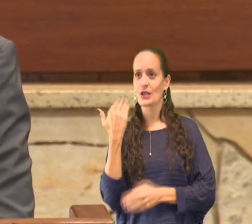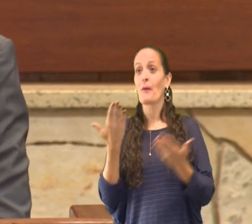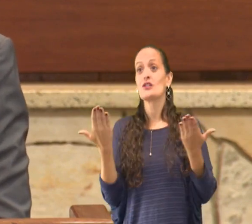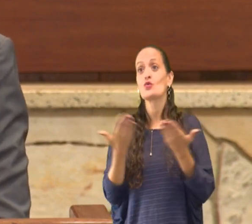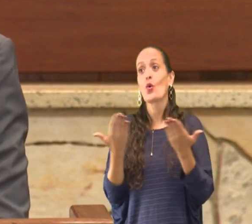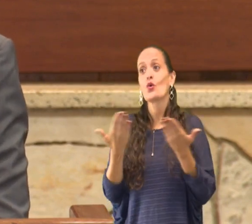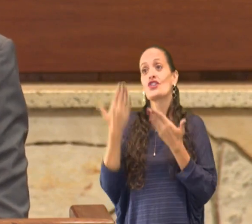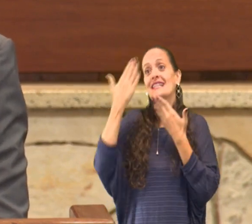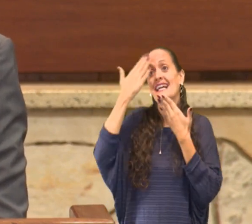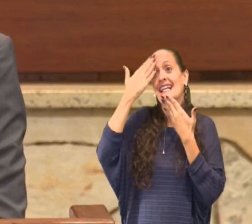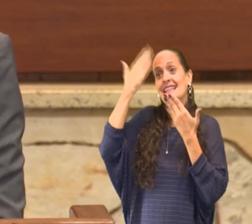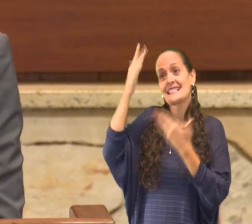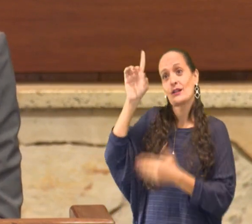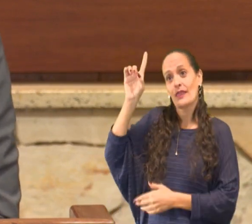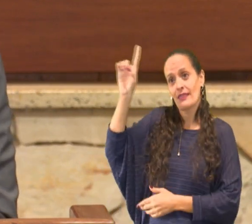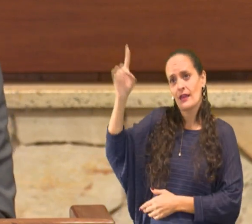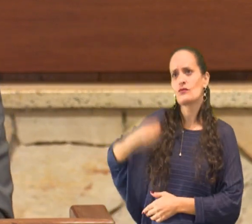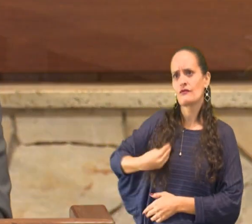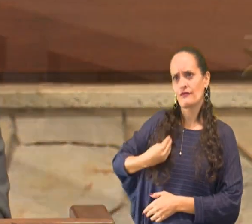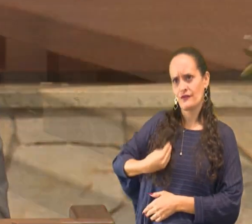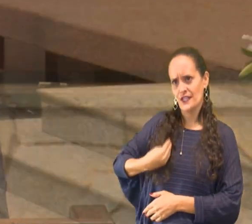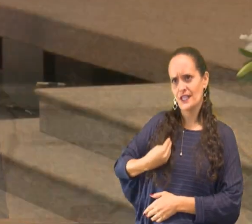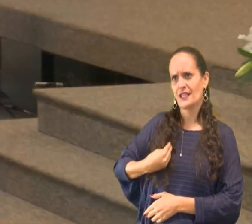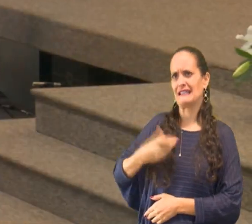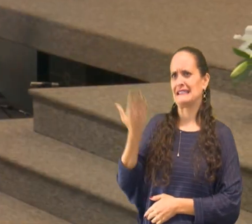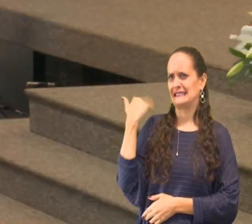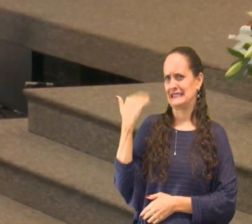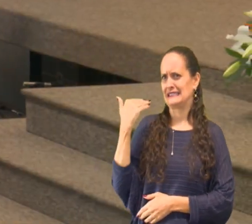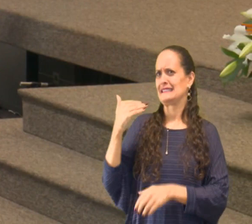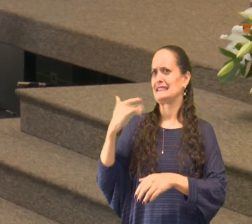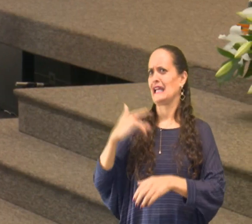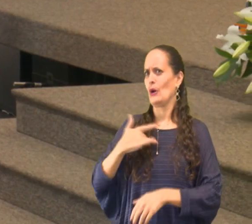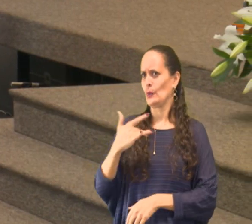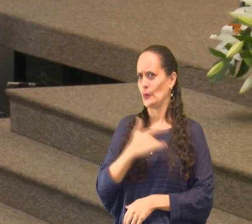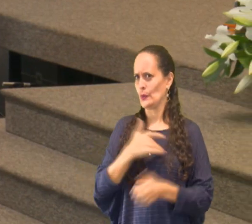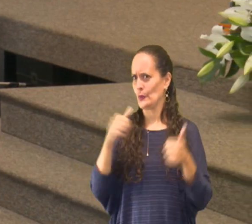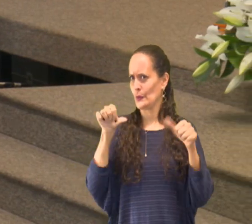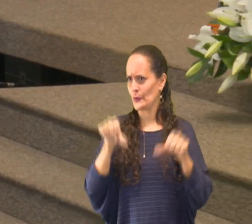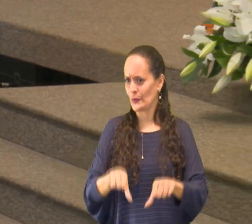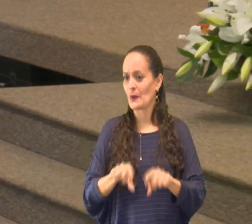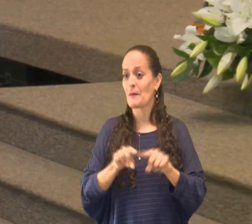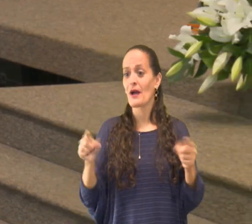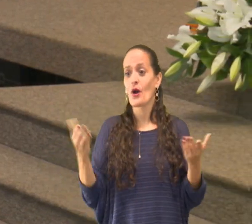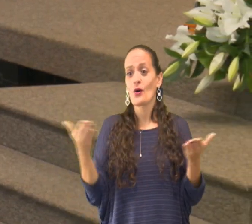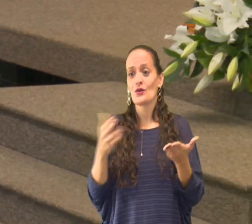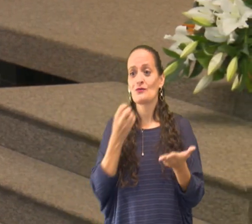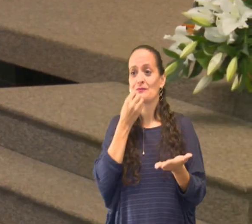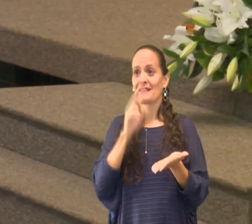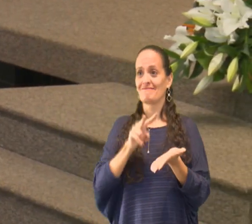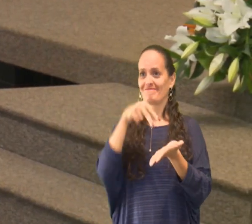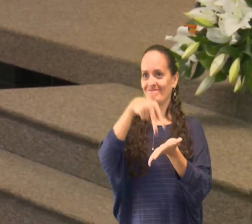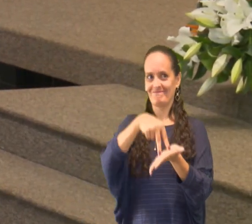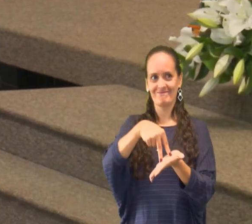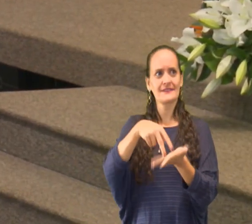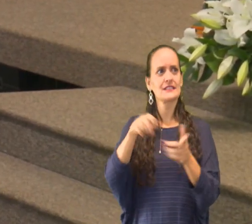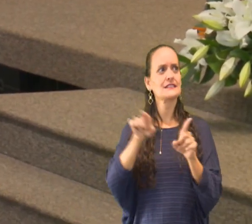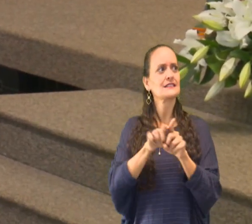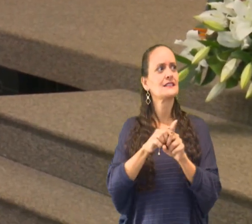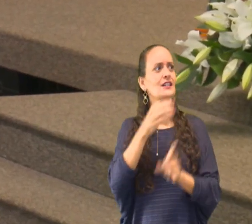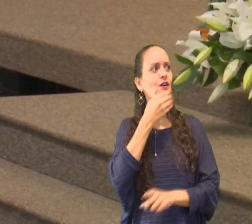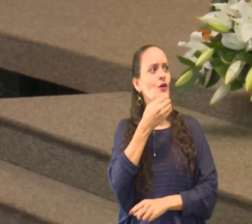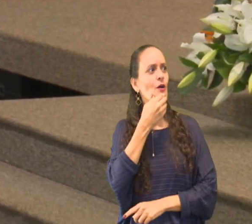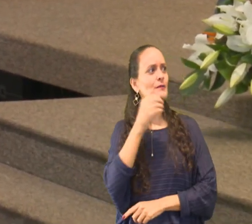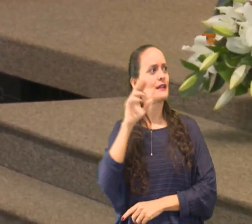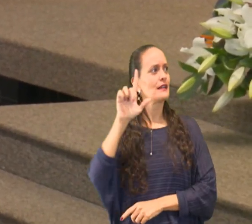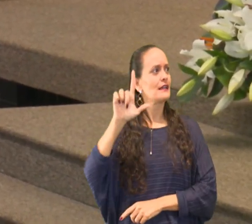Pastor Neander vai fazer uma oração. E tantas respostas de oração. Fico feliz de ver o irmão Laércio aqui, que se recupera